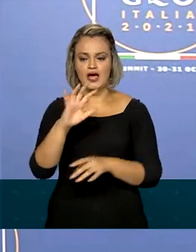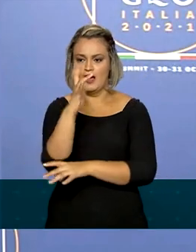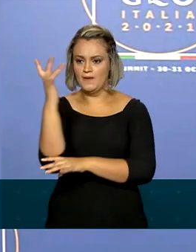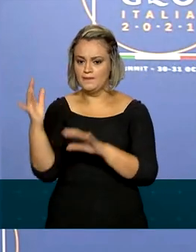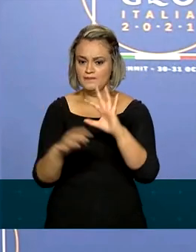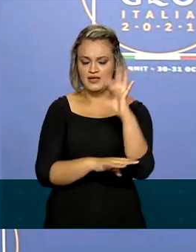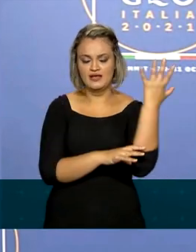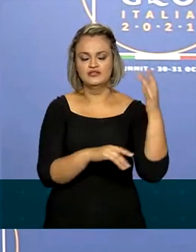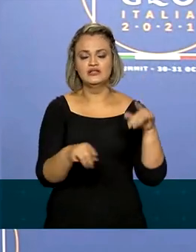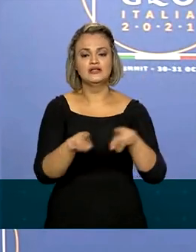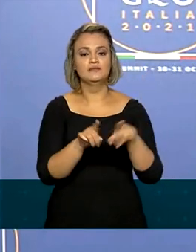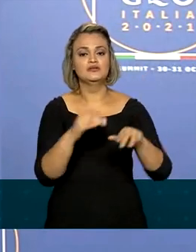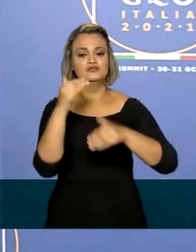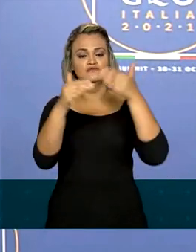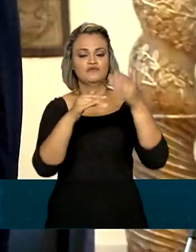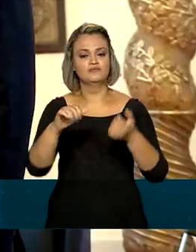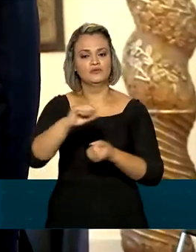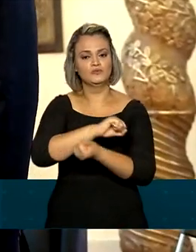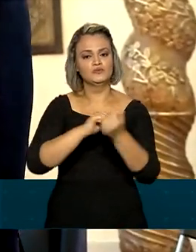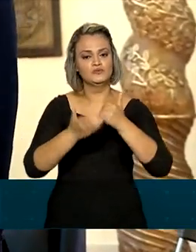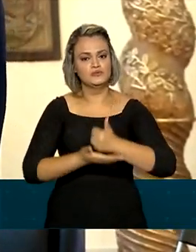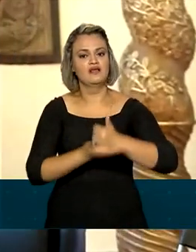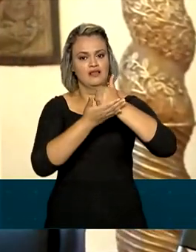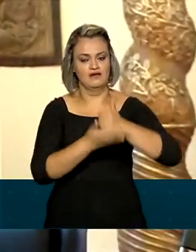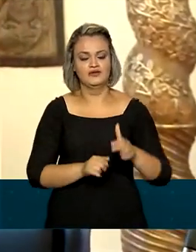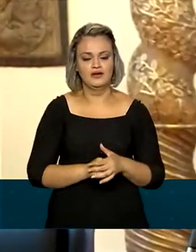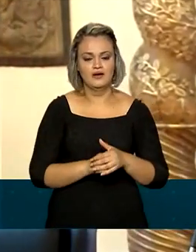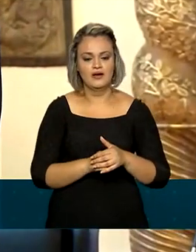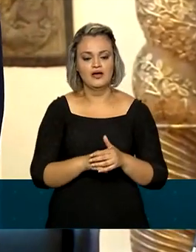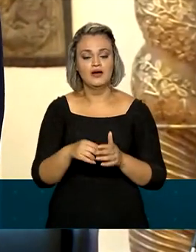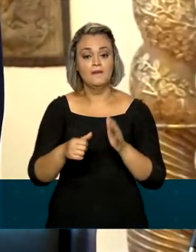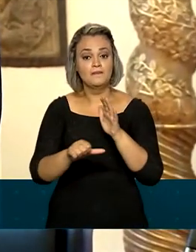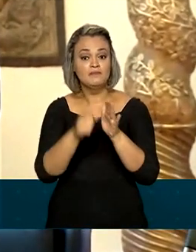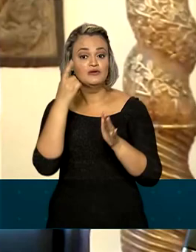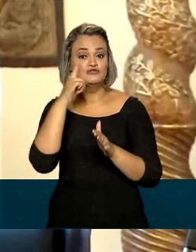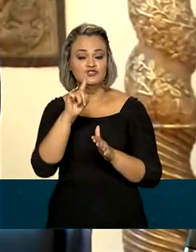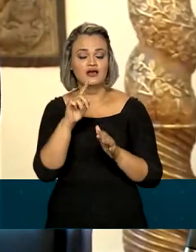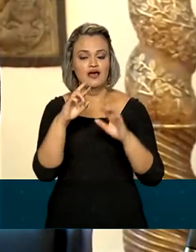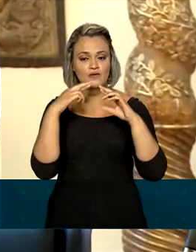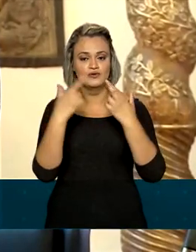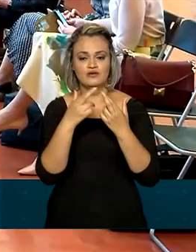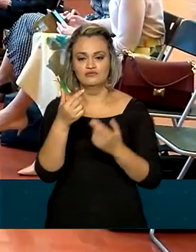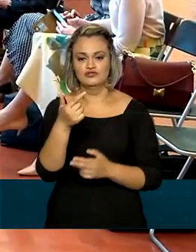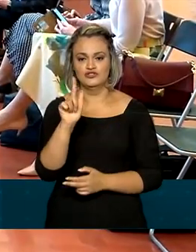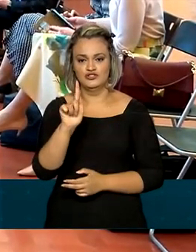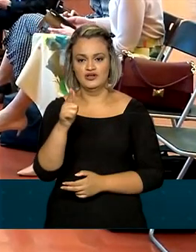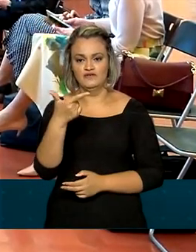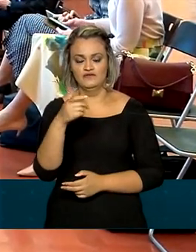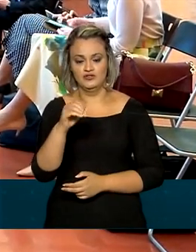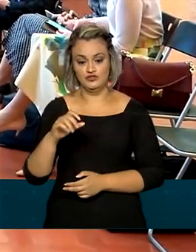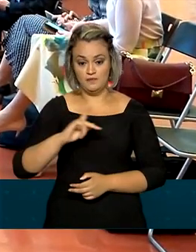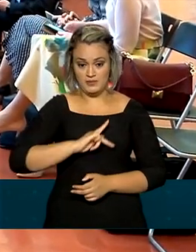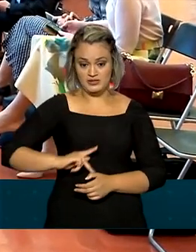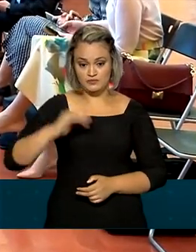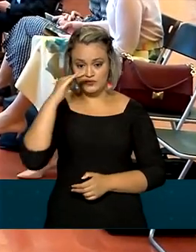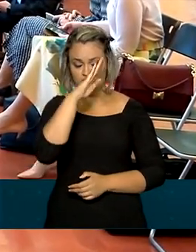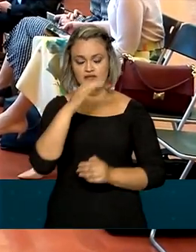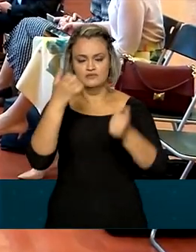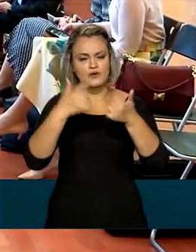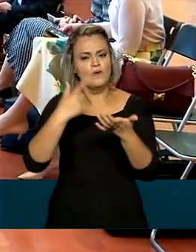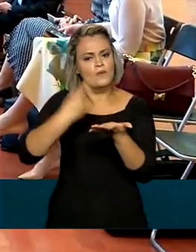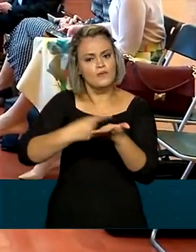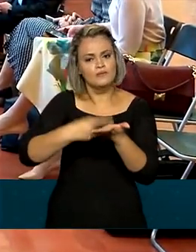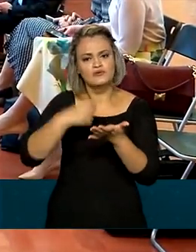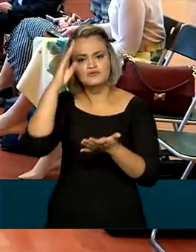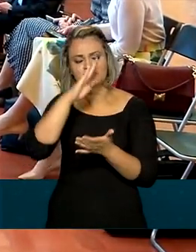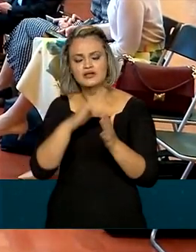e também desenvolvimento sustentável. No primeiro dia da reunião do G20, o presidente Jair Bolsonaro falou sobre o compromisso do Brasil com